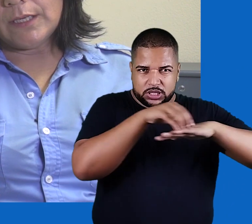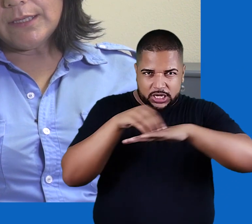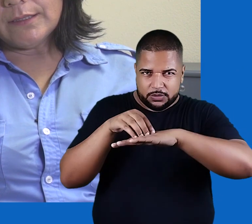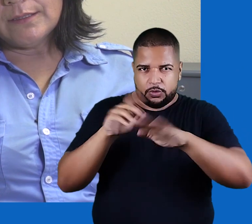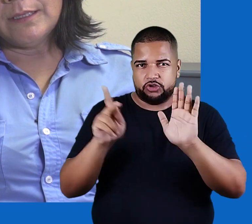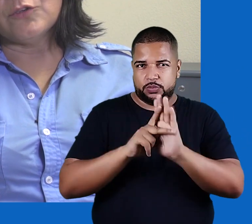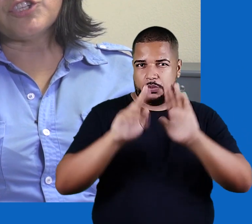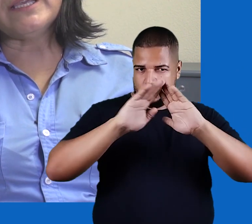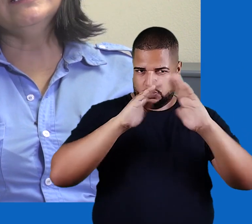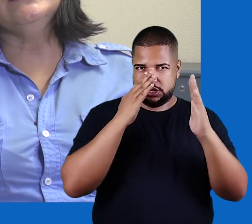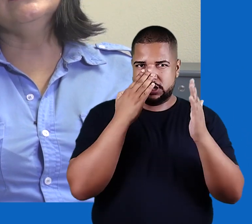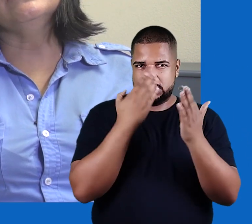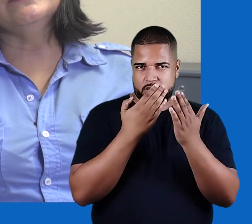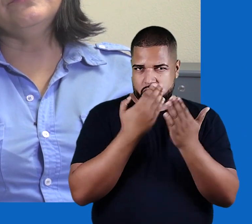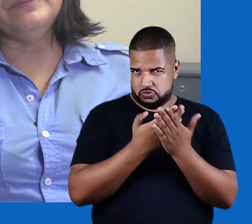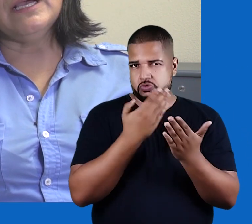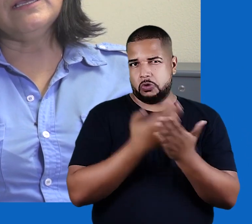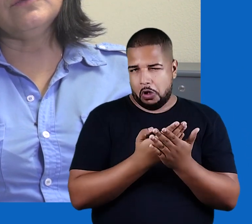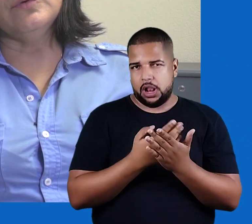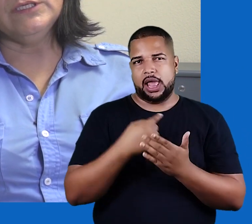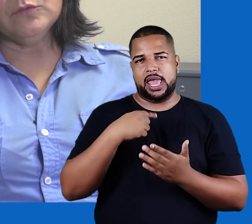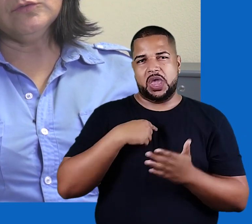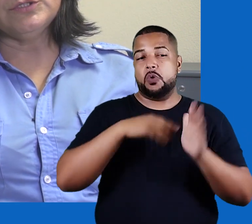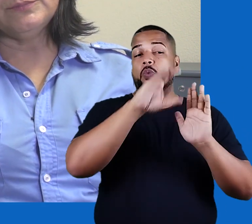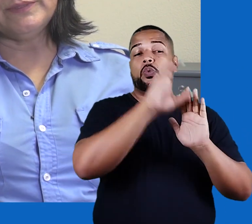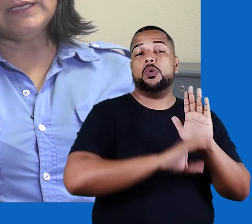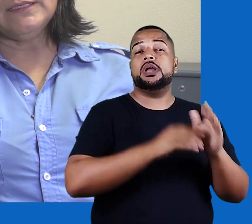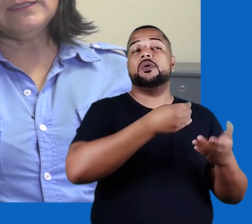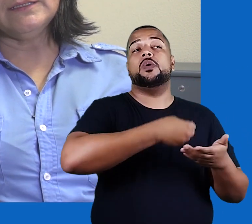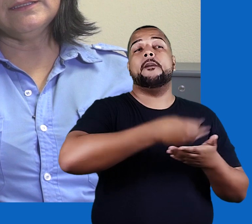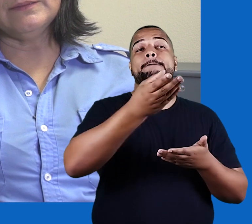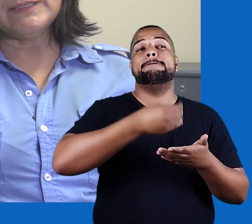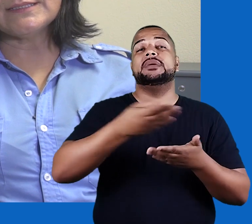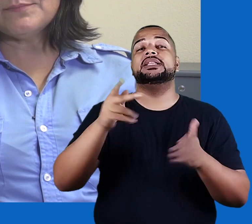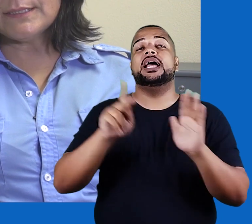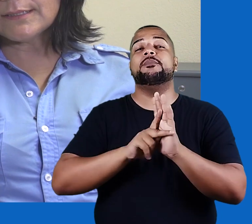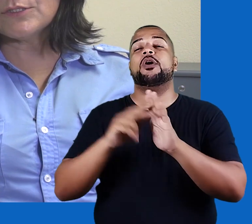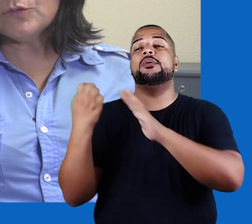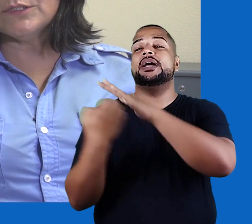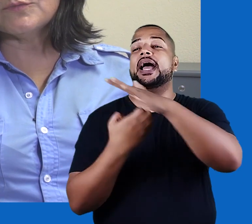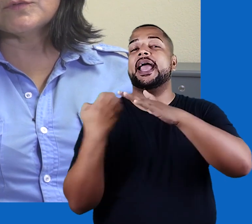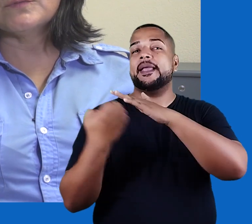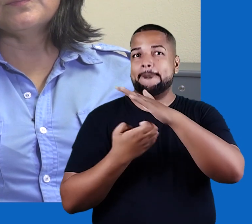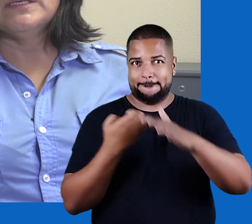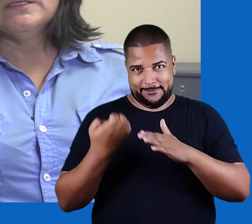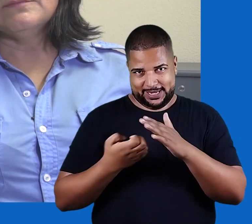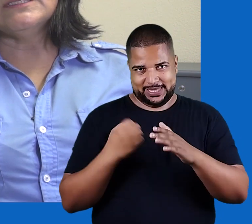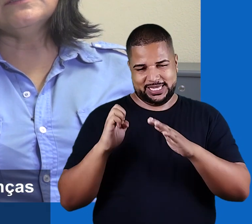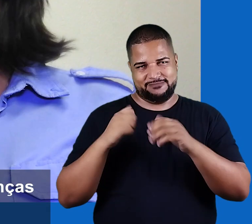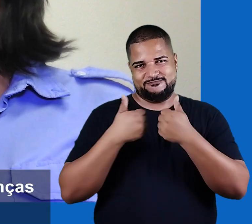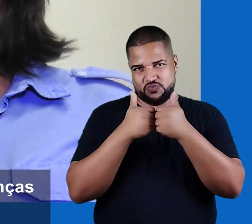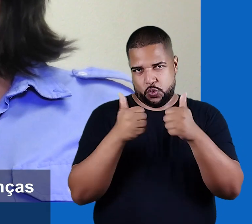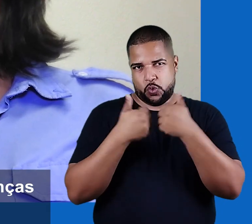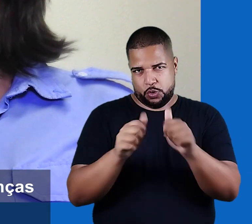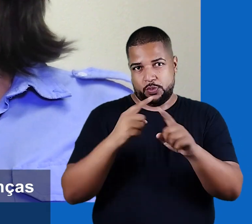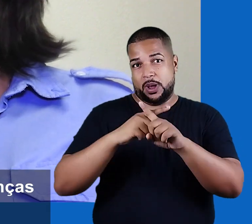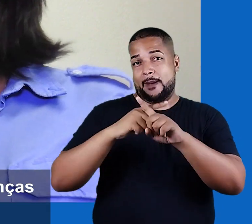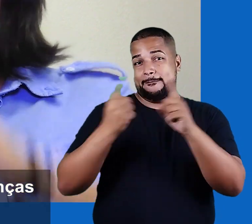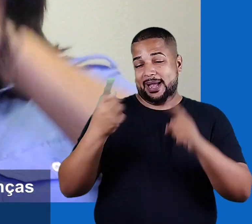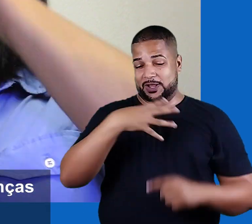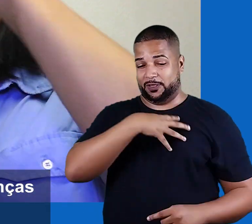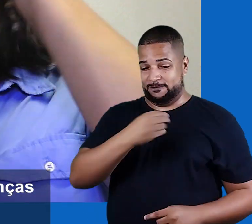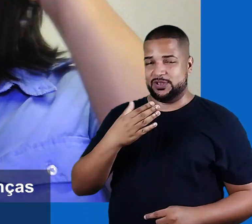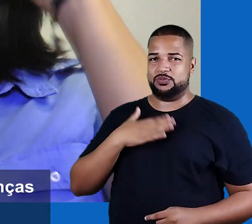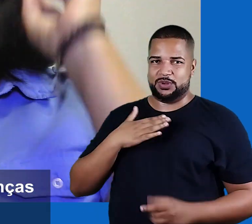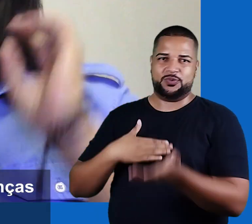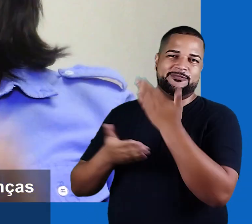transporte escolar, eu já queria enviar currículo para as empresas de ônibus. Mas infelizmente na